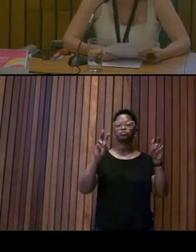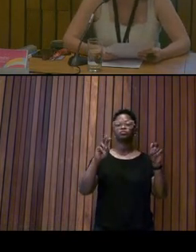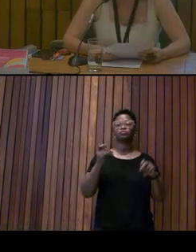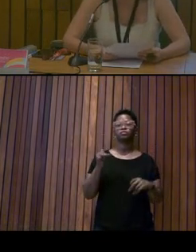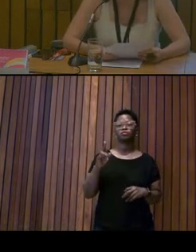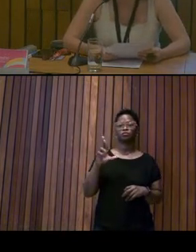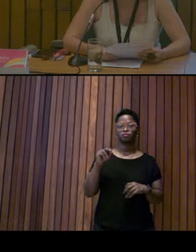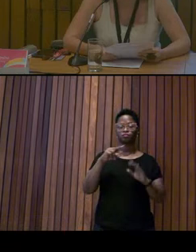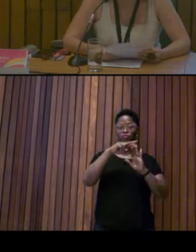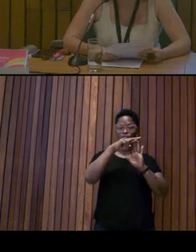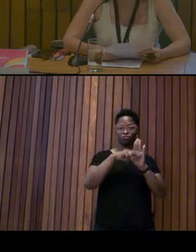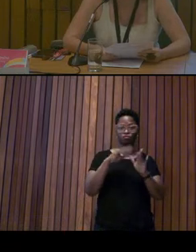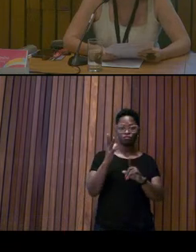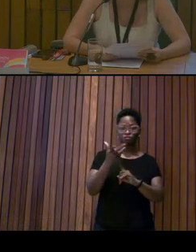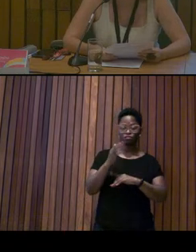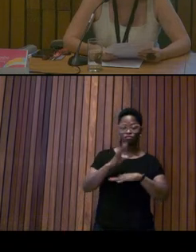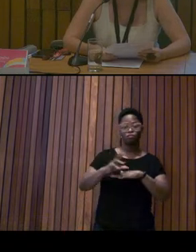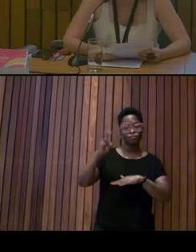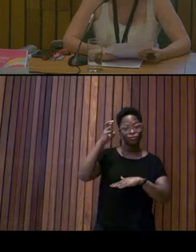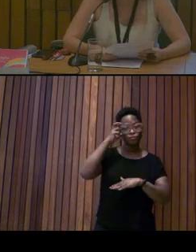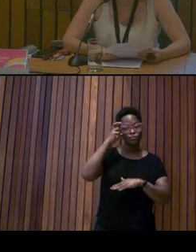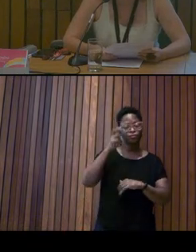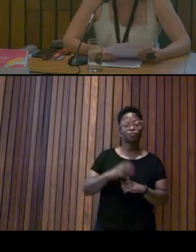Afresco, Roteiro e Arte de Cultura,